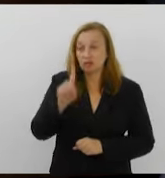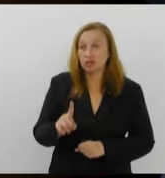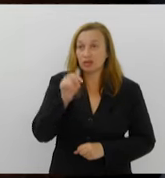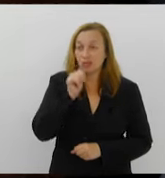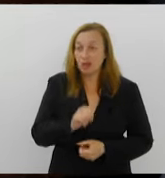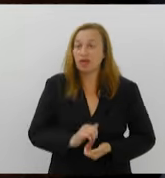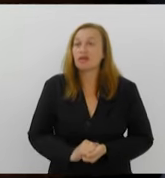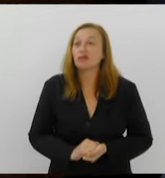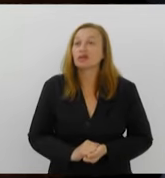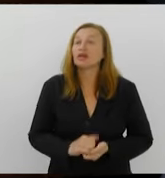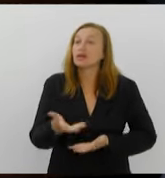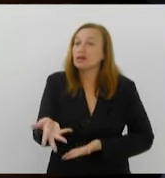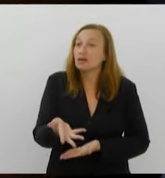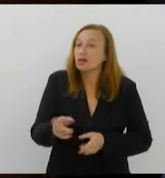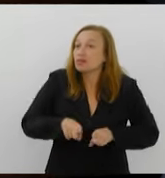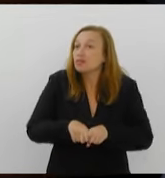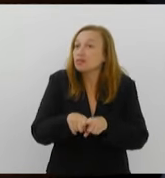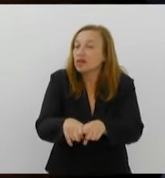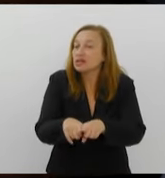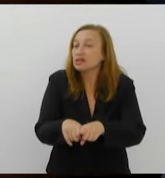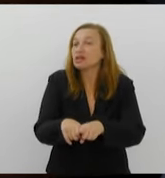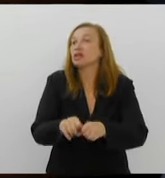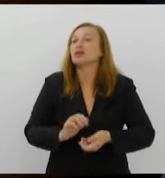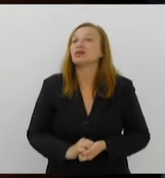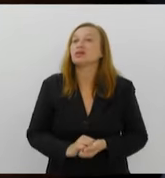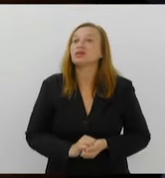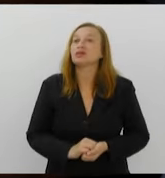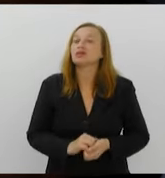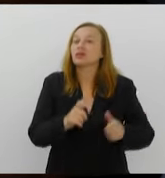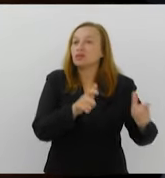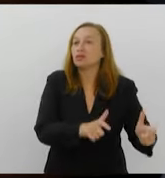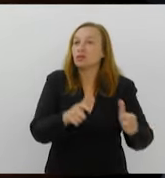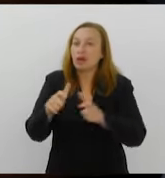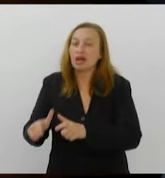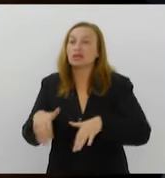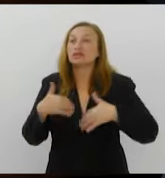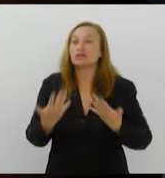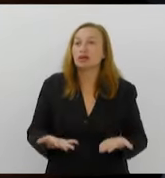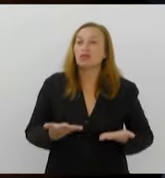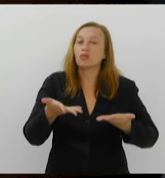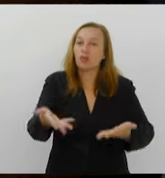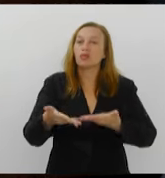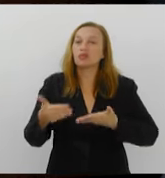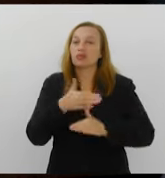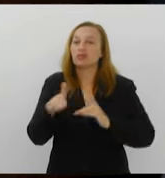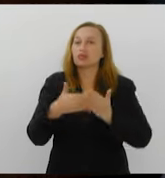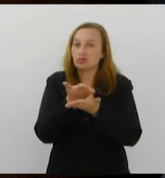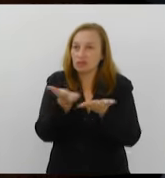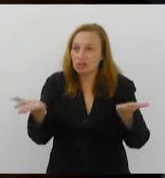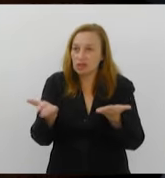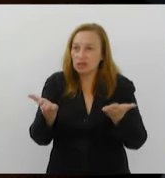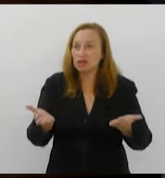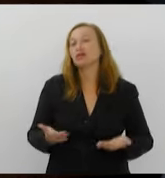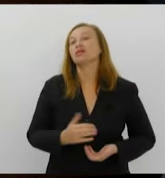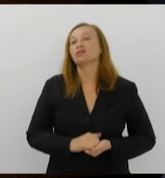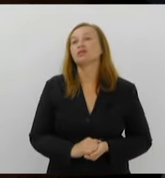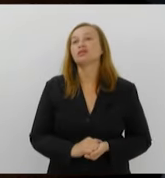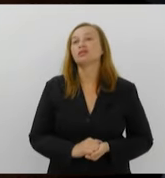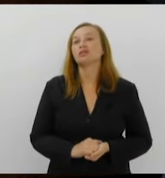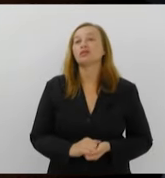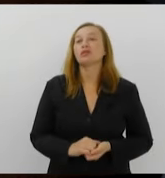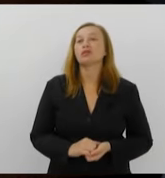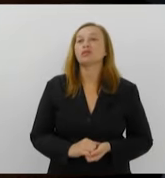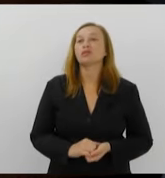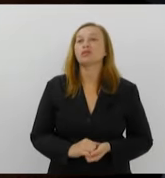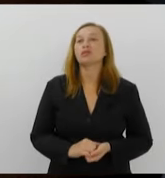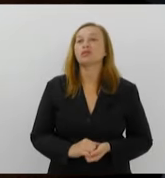Mulher em parceria aos entes locais. Então, convido todo mundo aqui a estarem no Ocupa Mulher